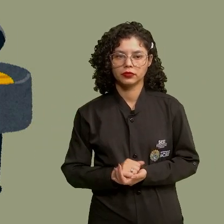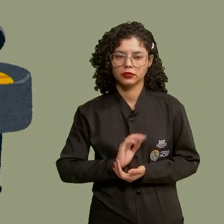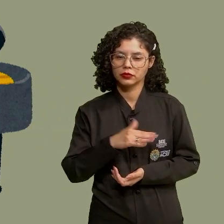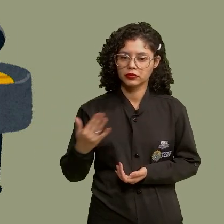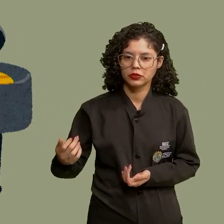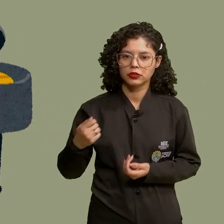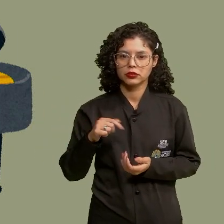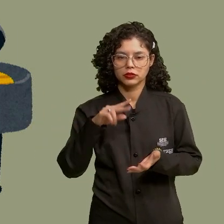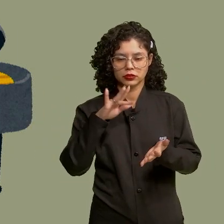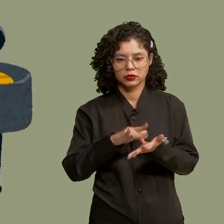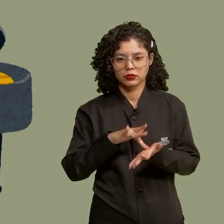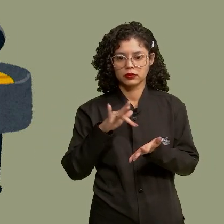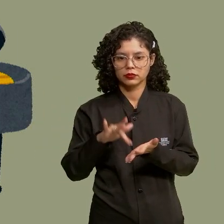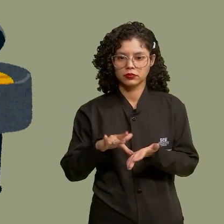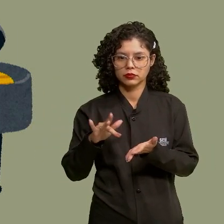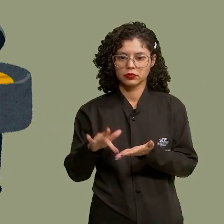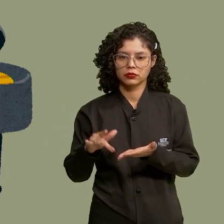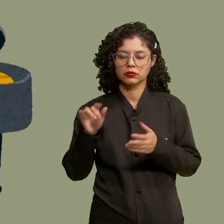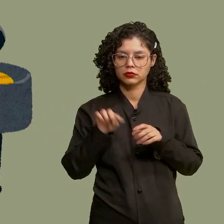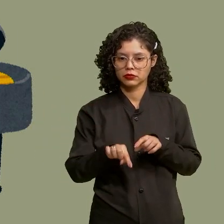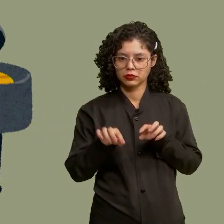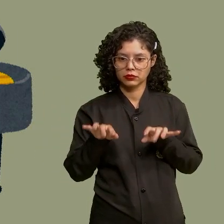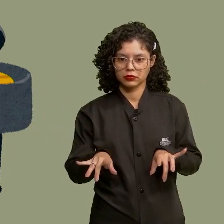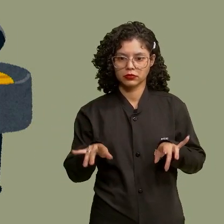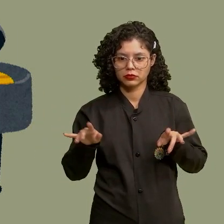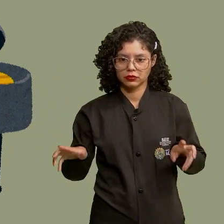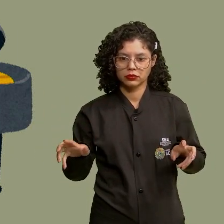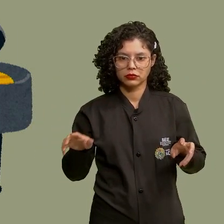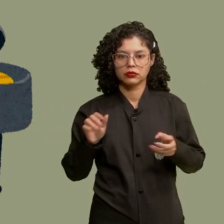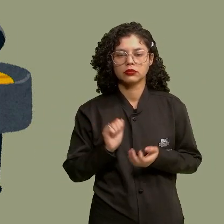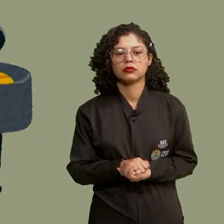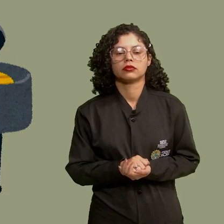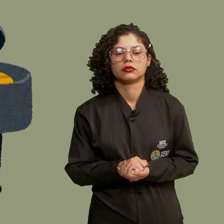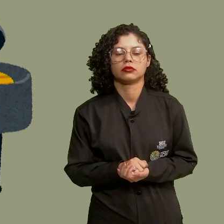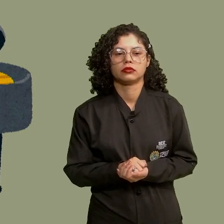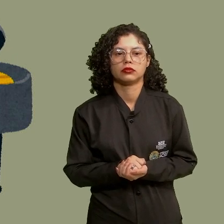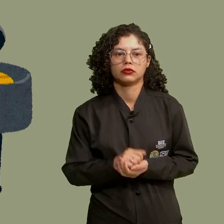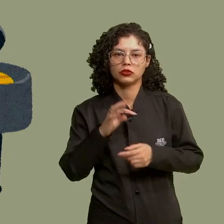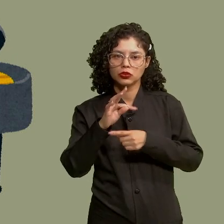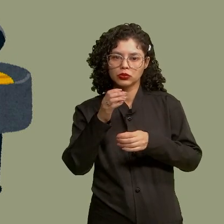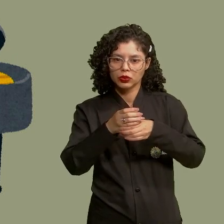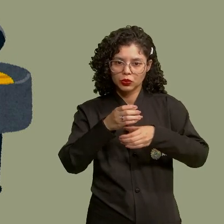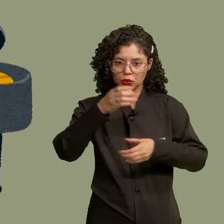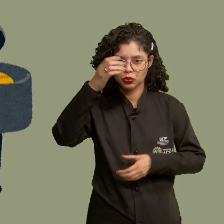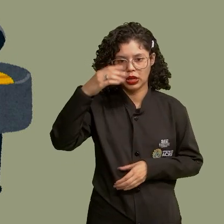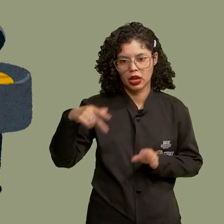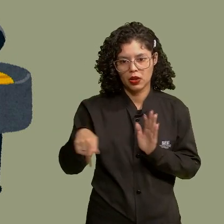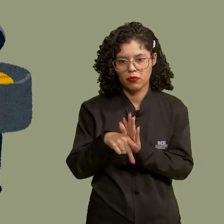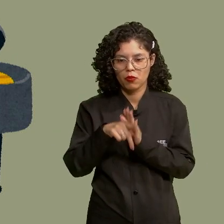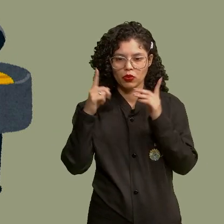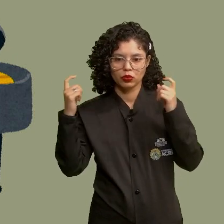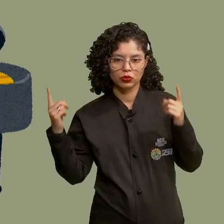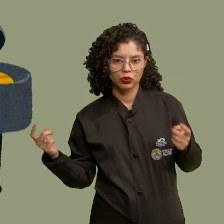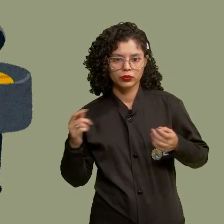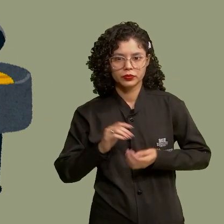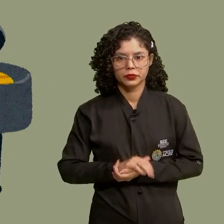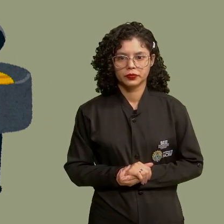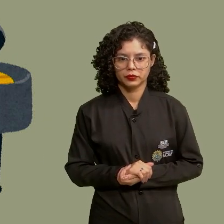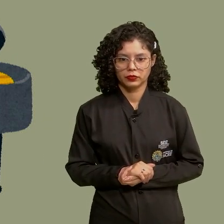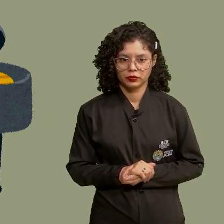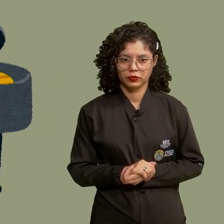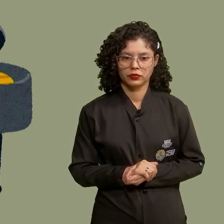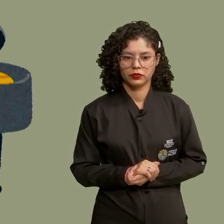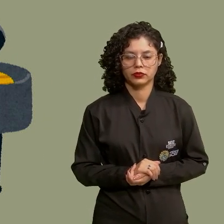você pressiona teclas que acionam cordas, tubos ou sons eletrônicos. E